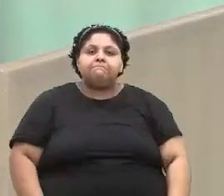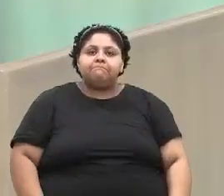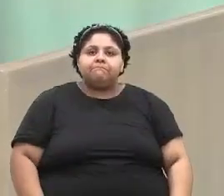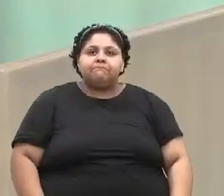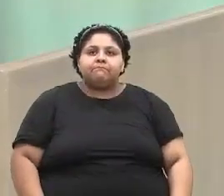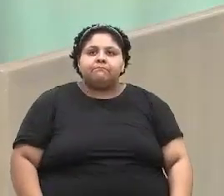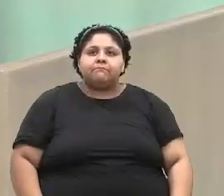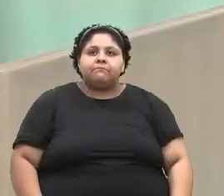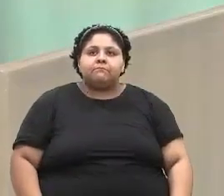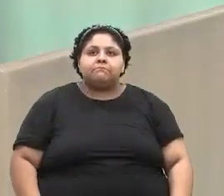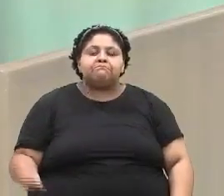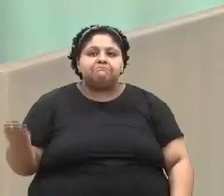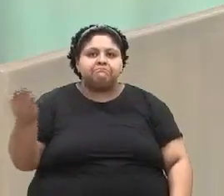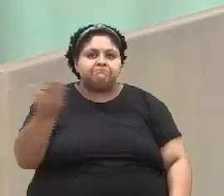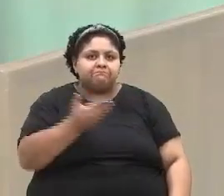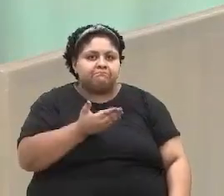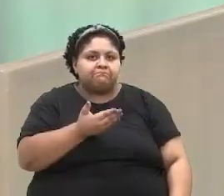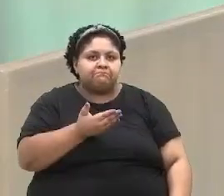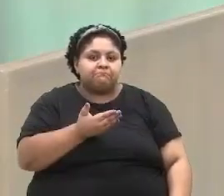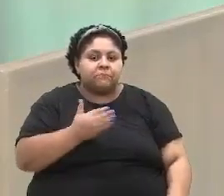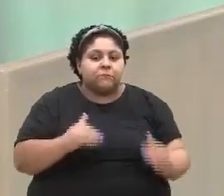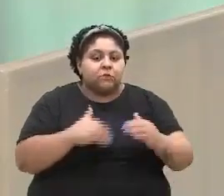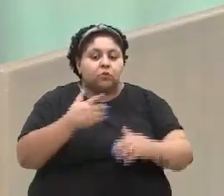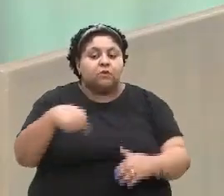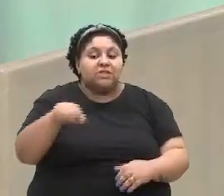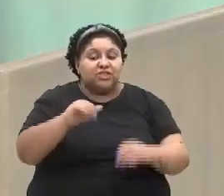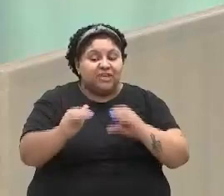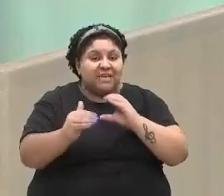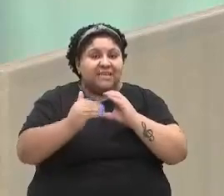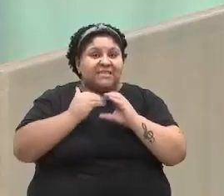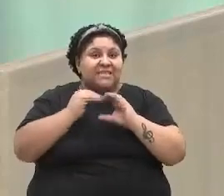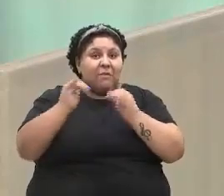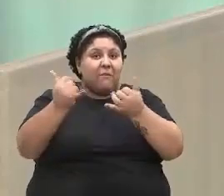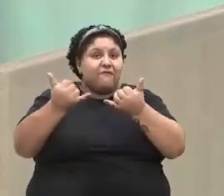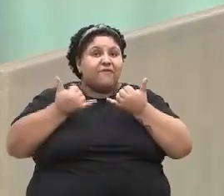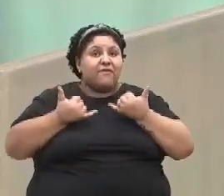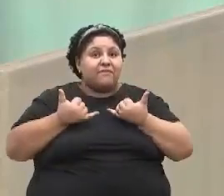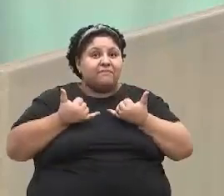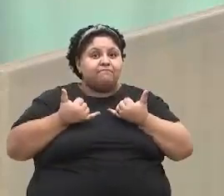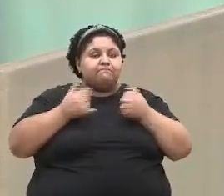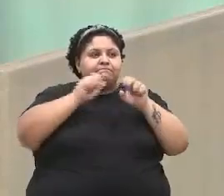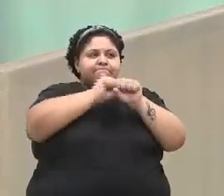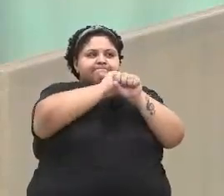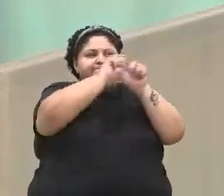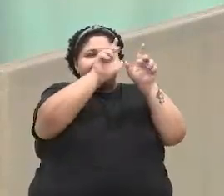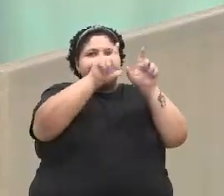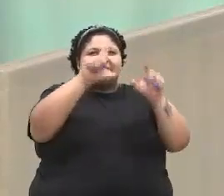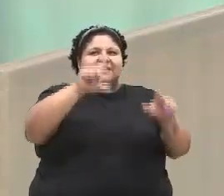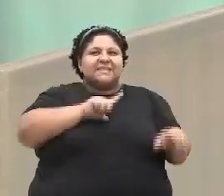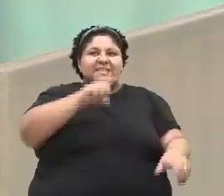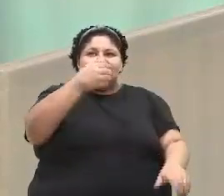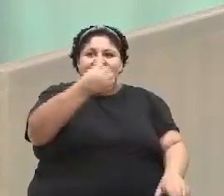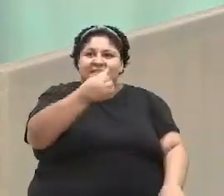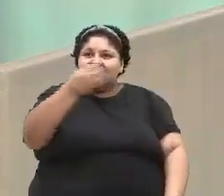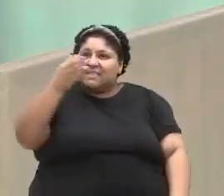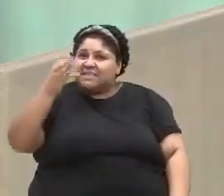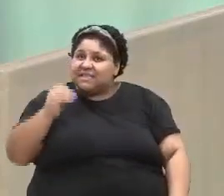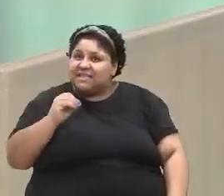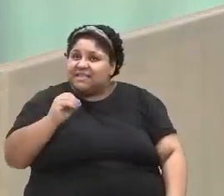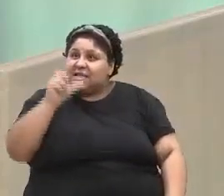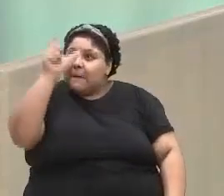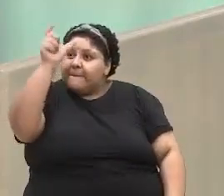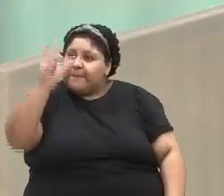Então, nobres colegas, quando a gente recebe uma informação de manhã que tem 60 pacientes na nossa